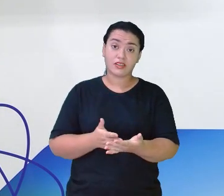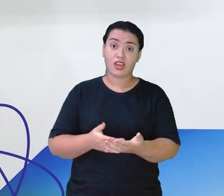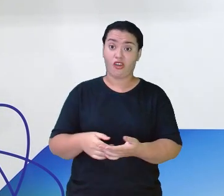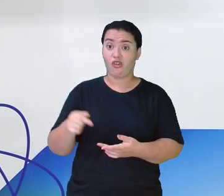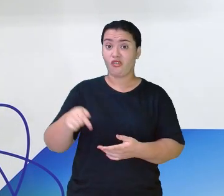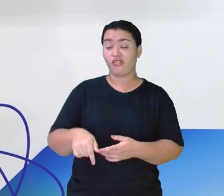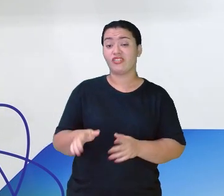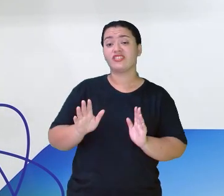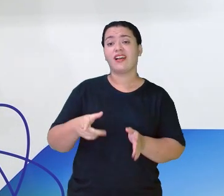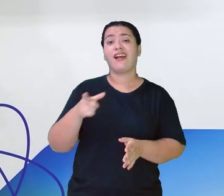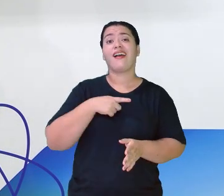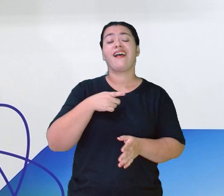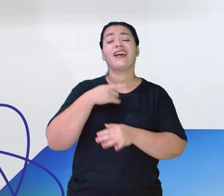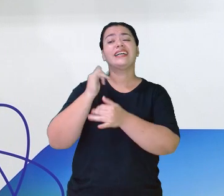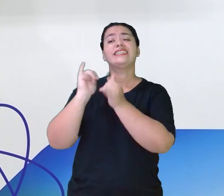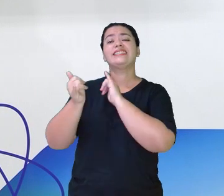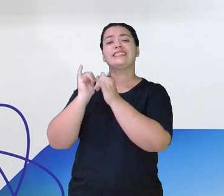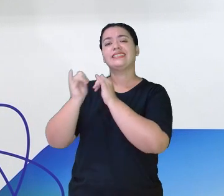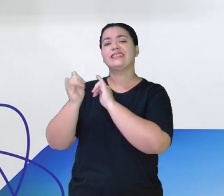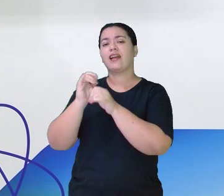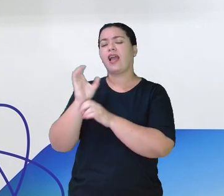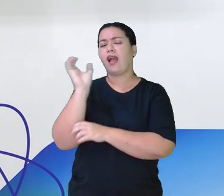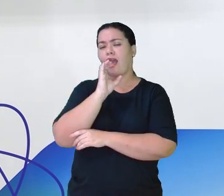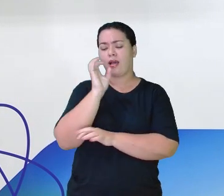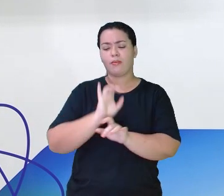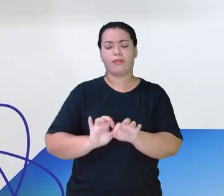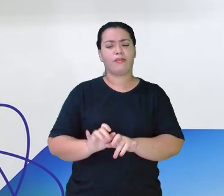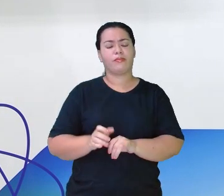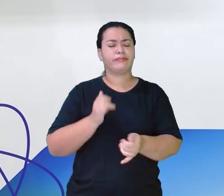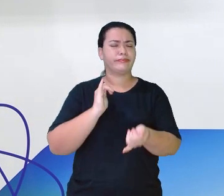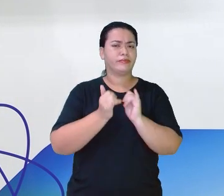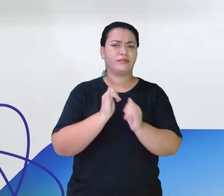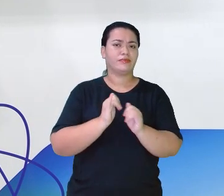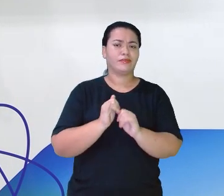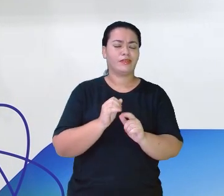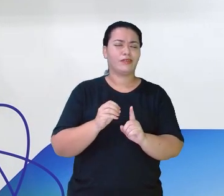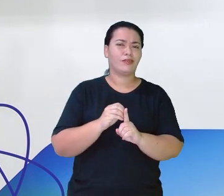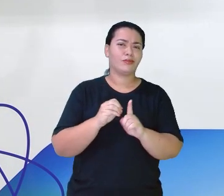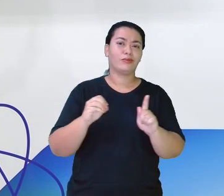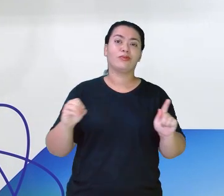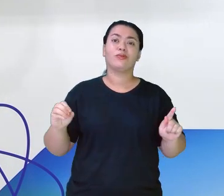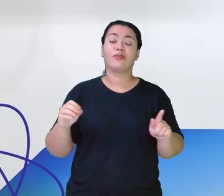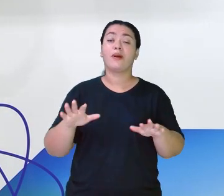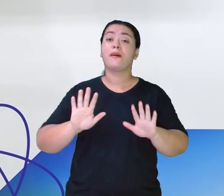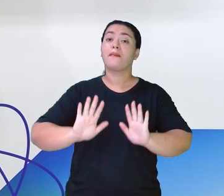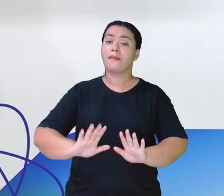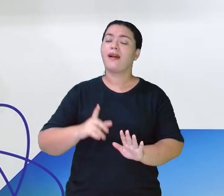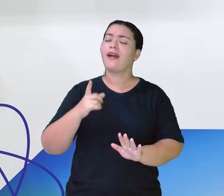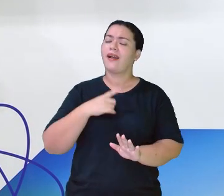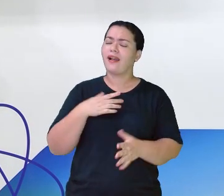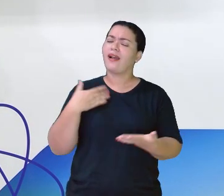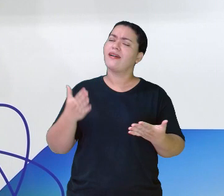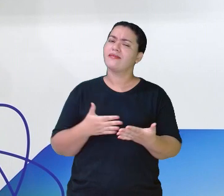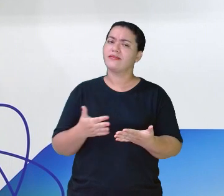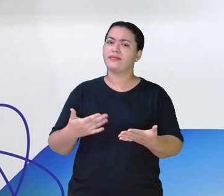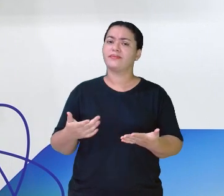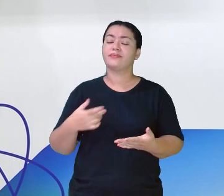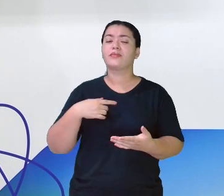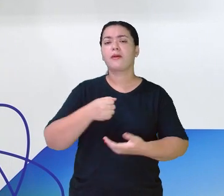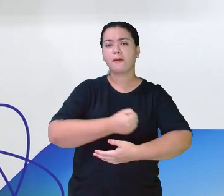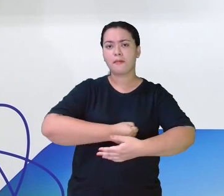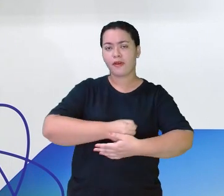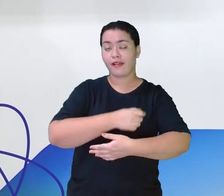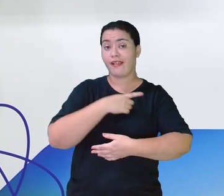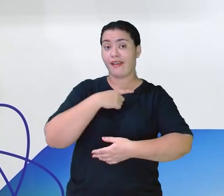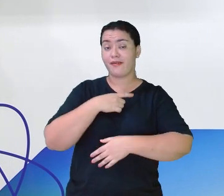a internet, as pessoas só clicam e já vão procurar o que querem, né? Mas as receitas estão ali. Aí eu trouxe